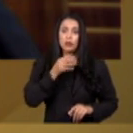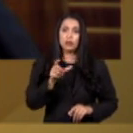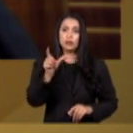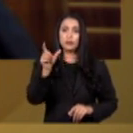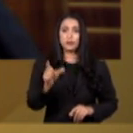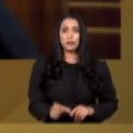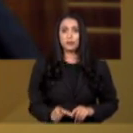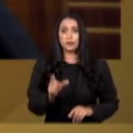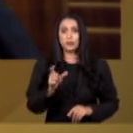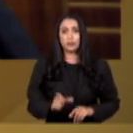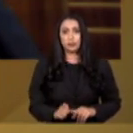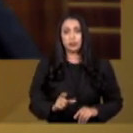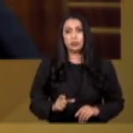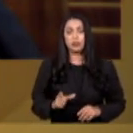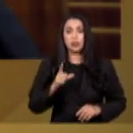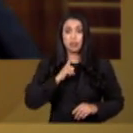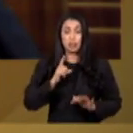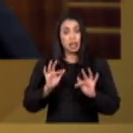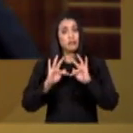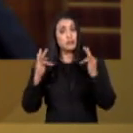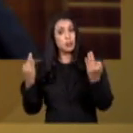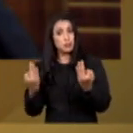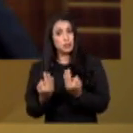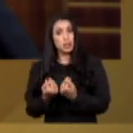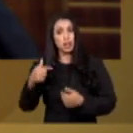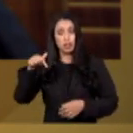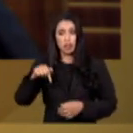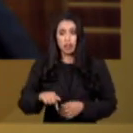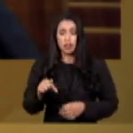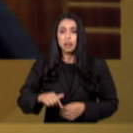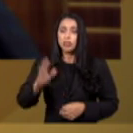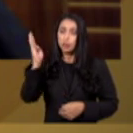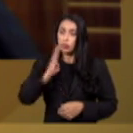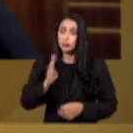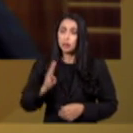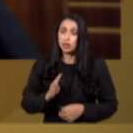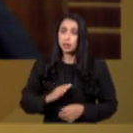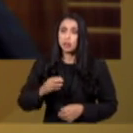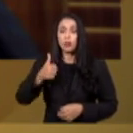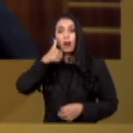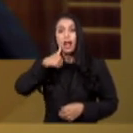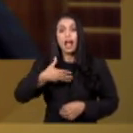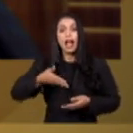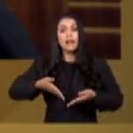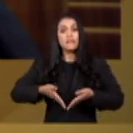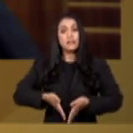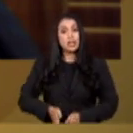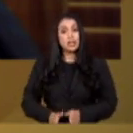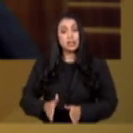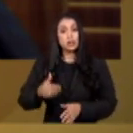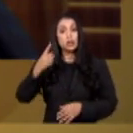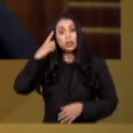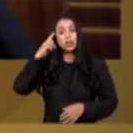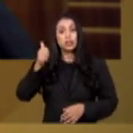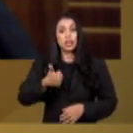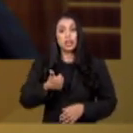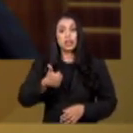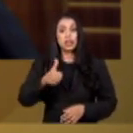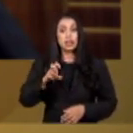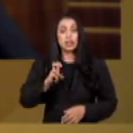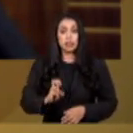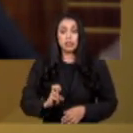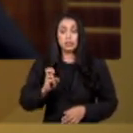pensa melhor constituir uma família no brasil o banheiro e liga a sua filha nasceu e quinze de julho de